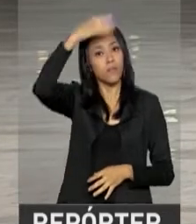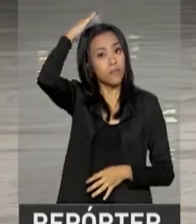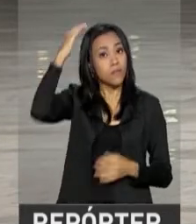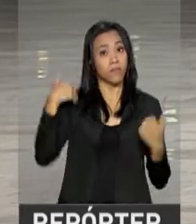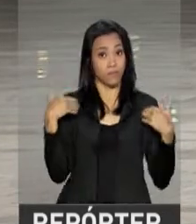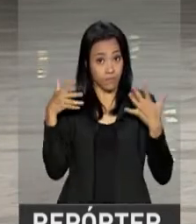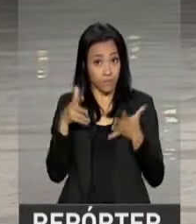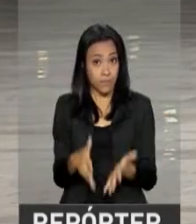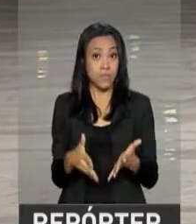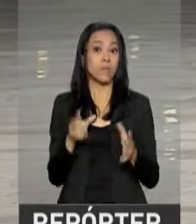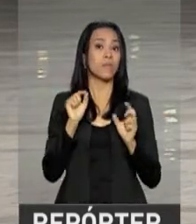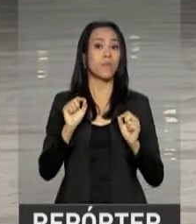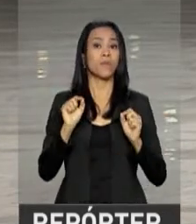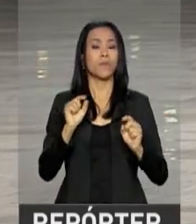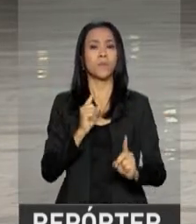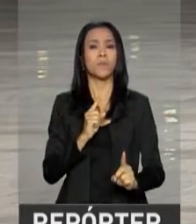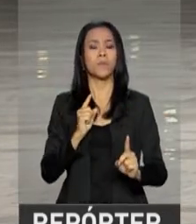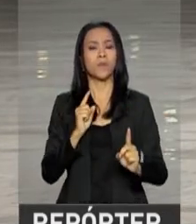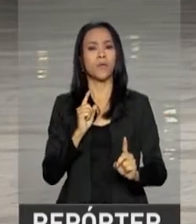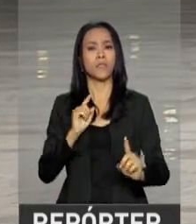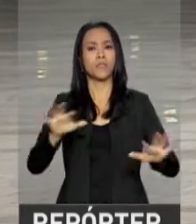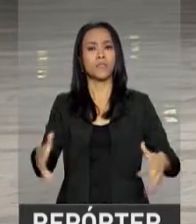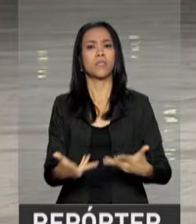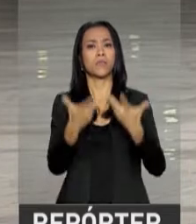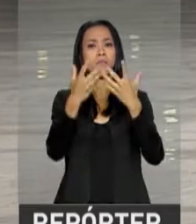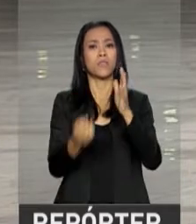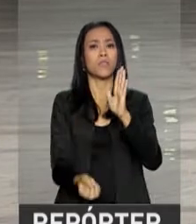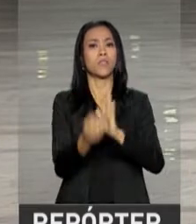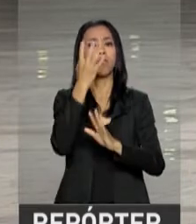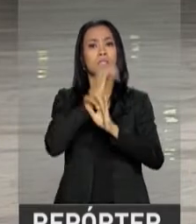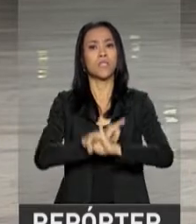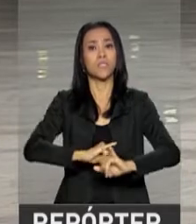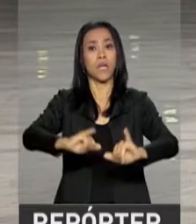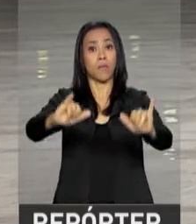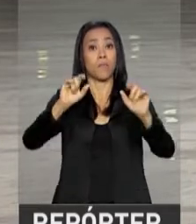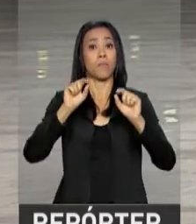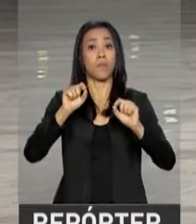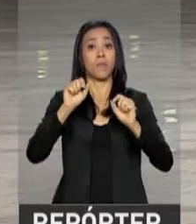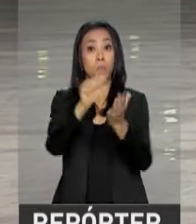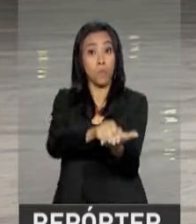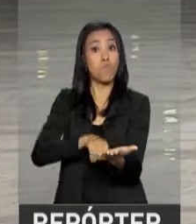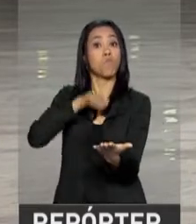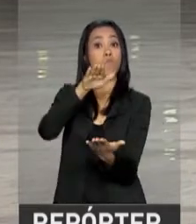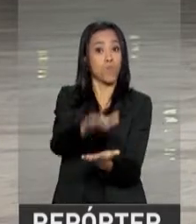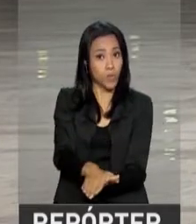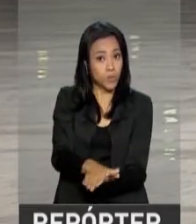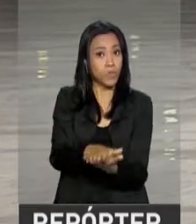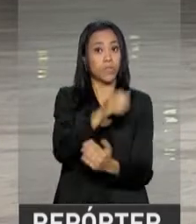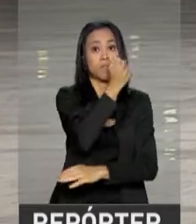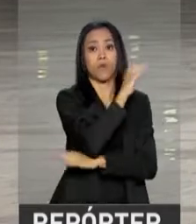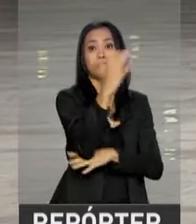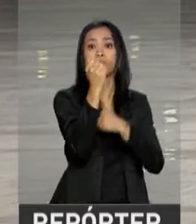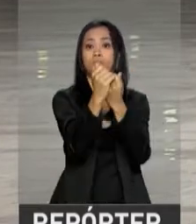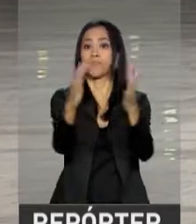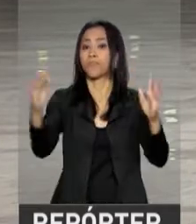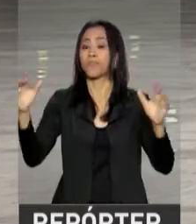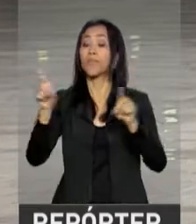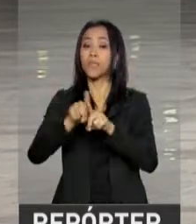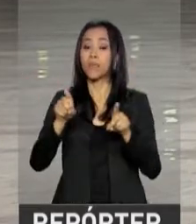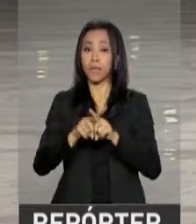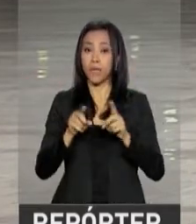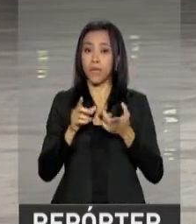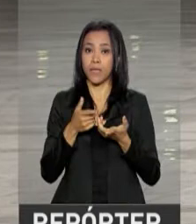da cerimônia de lançamento de processo de conversão de multas ambientais em prol das bacias dos rios